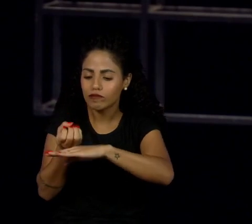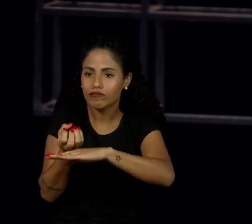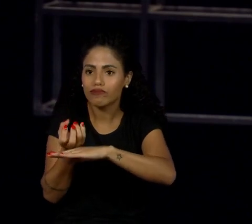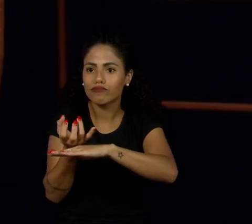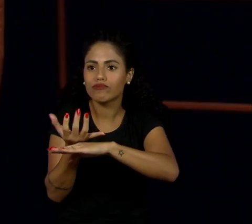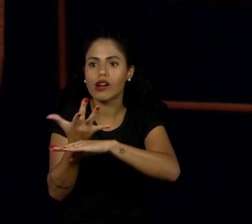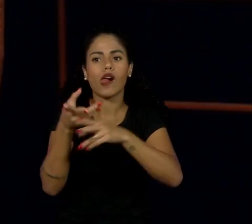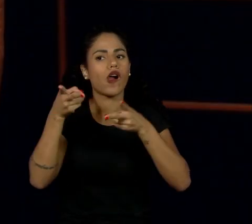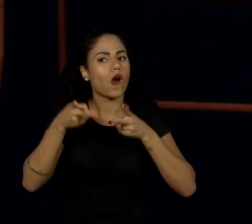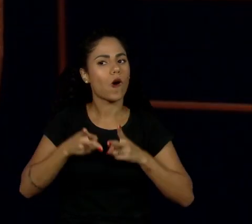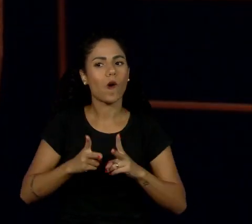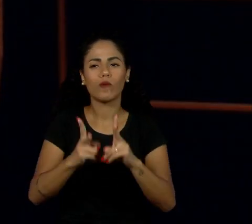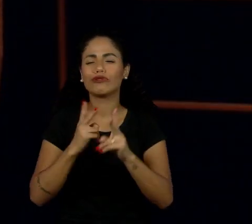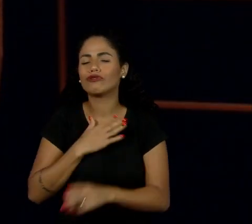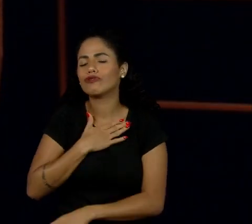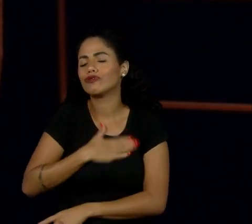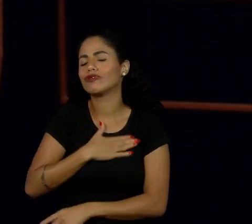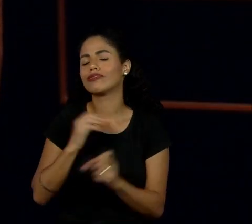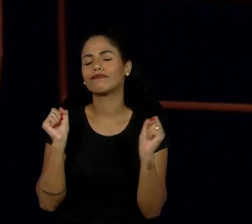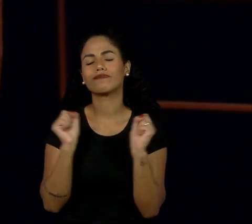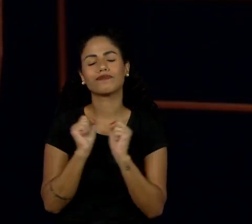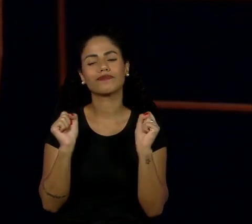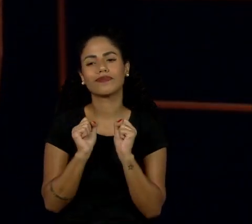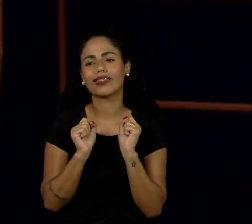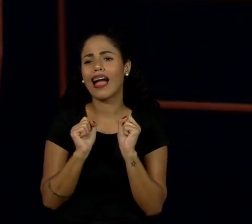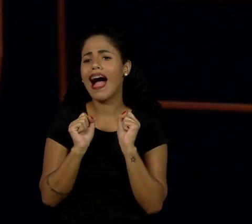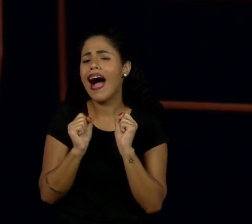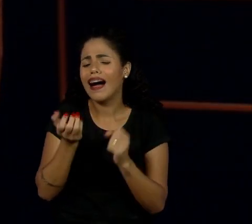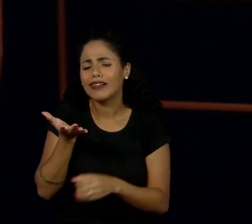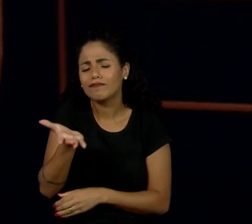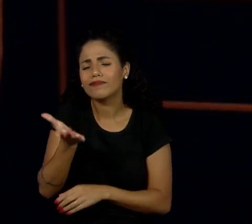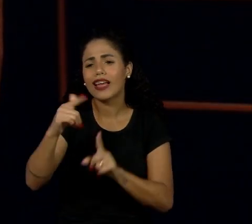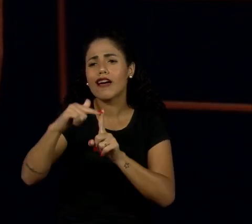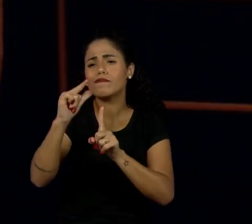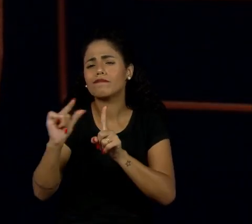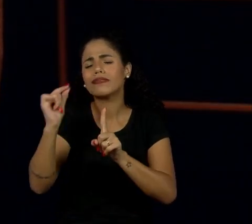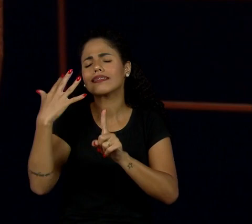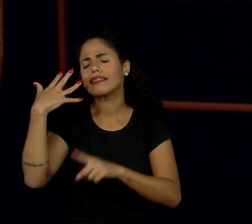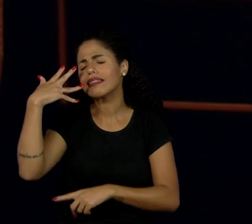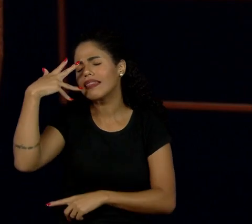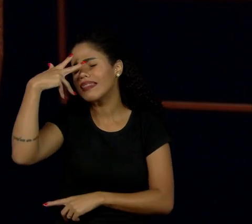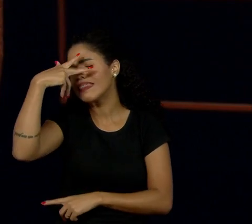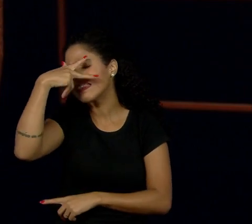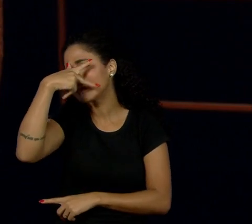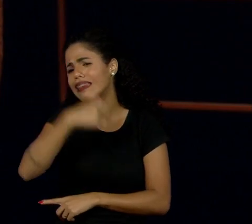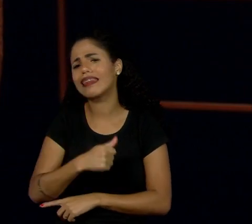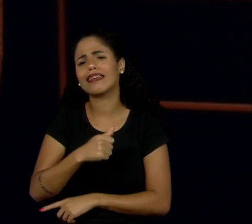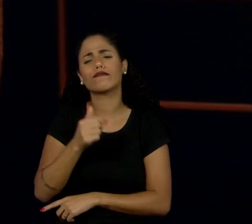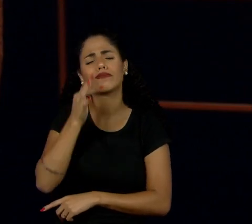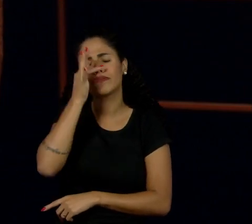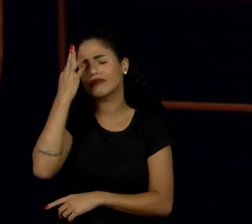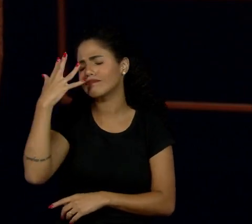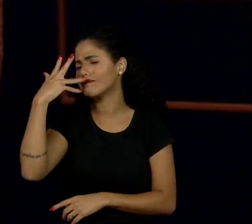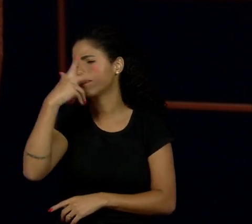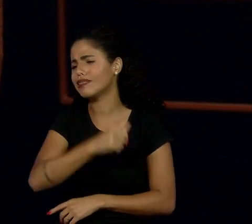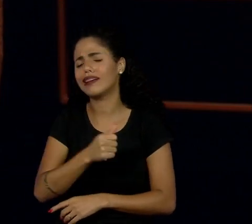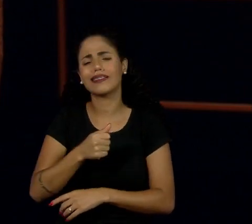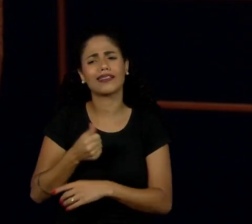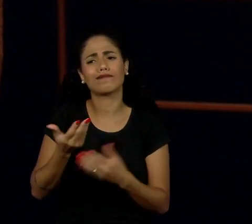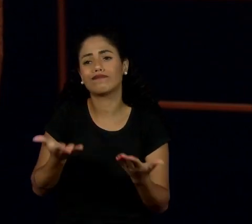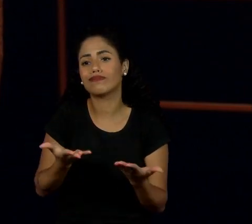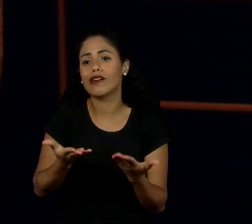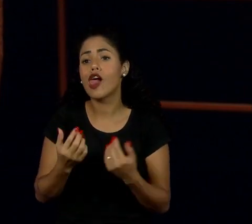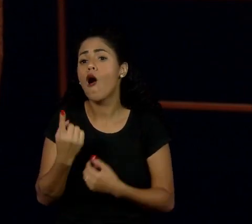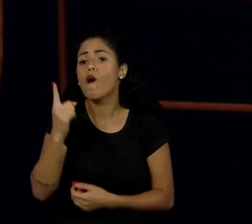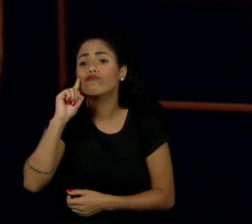jardim e continuo apaixonado. E acho a Vitória Régia um símbolo. Nossa. É uma flor ela dura